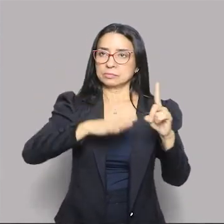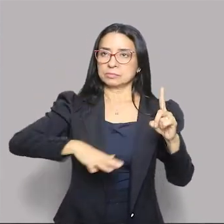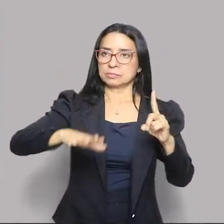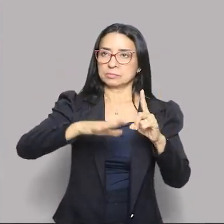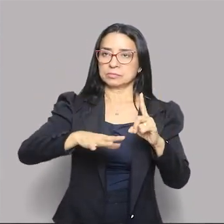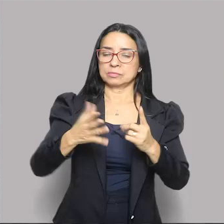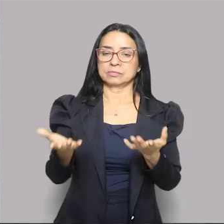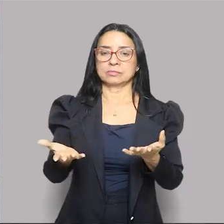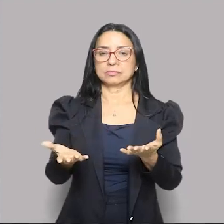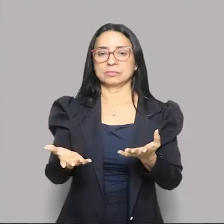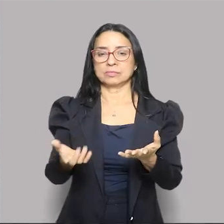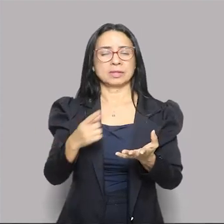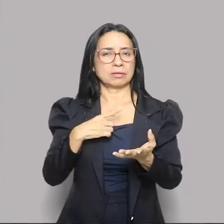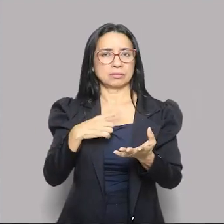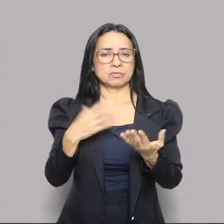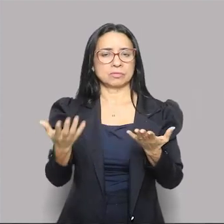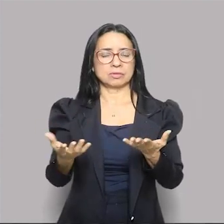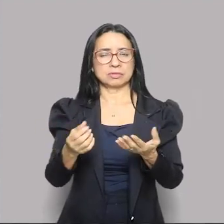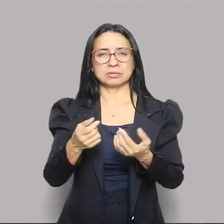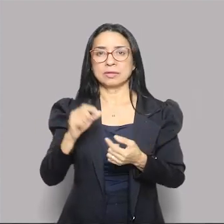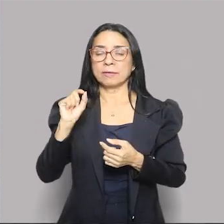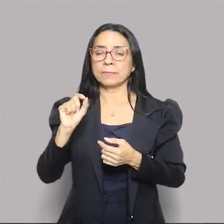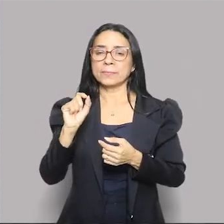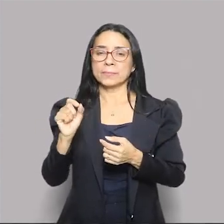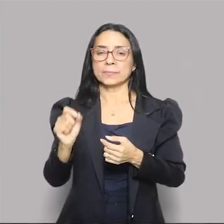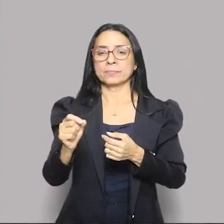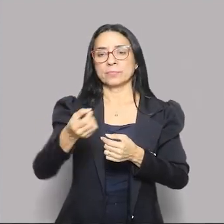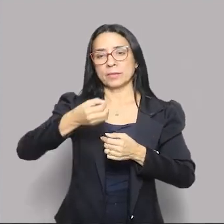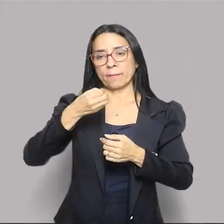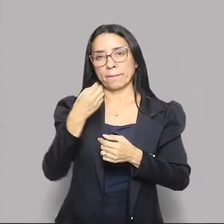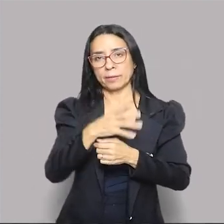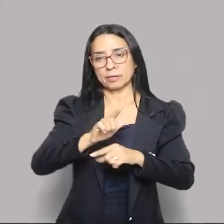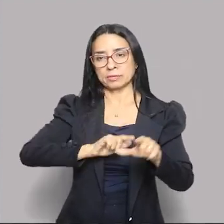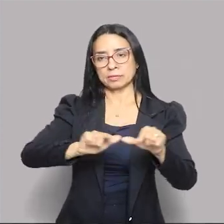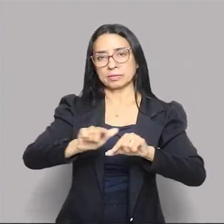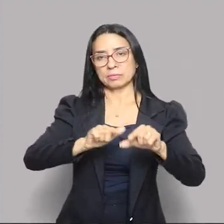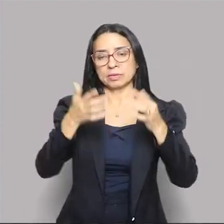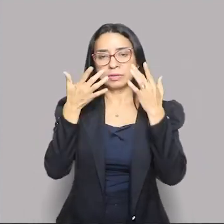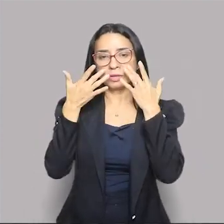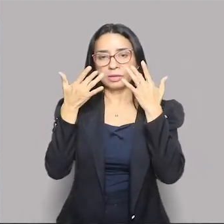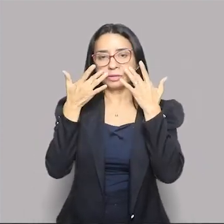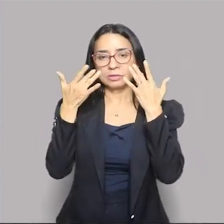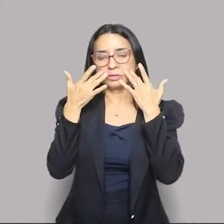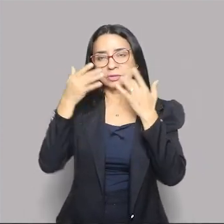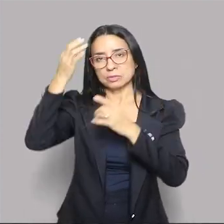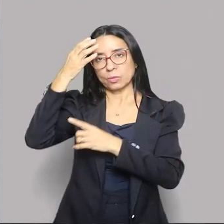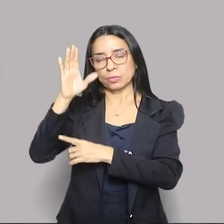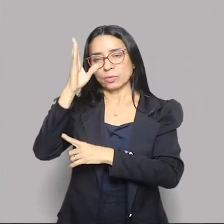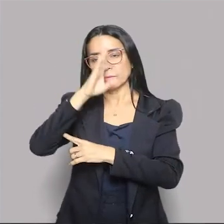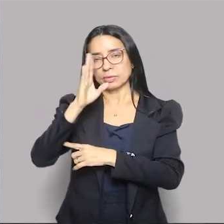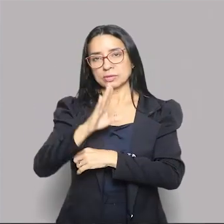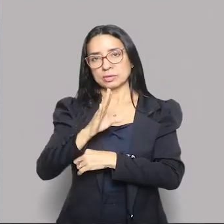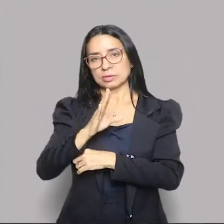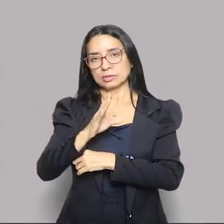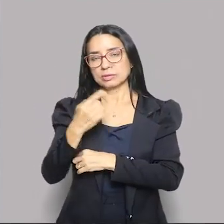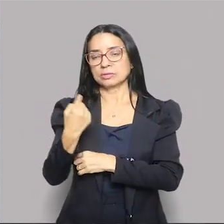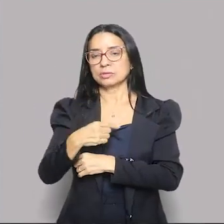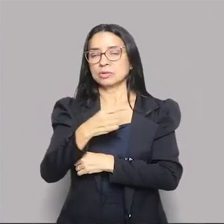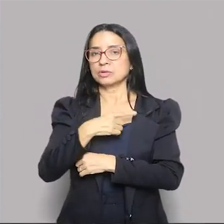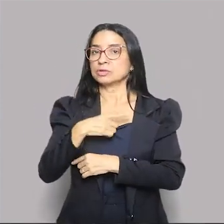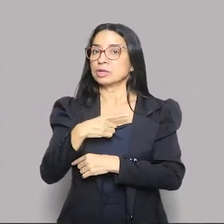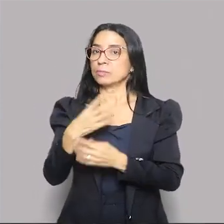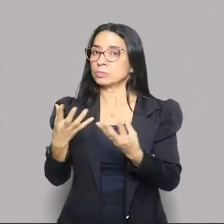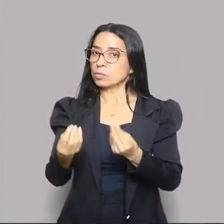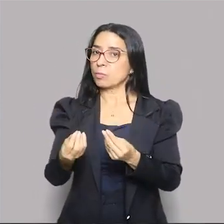bens e serviços artísticos e culturais brasileiros. Nós temos hoje muitos acessos, mas nem toda a população tem